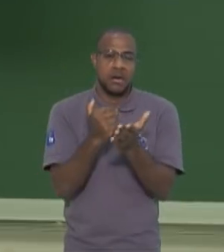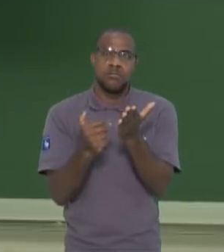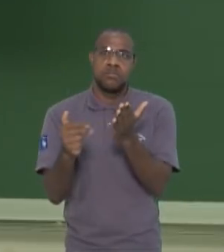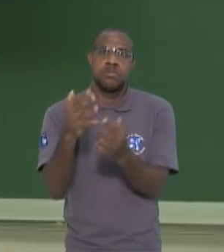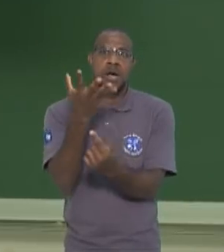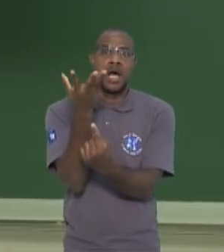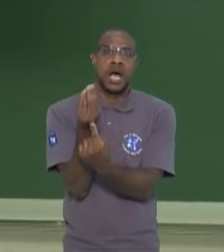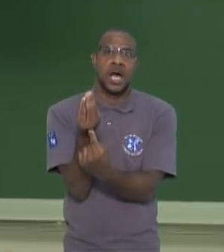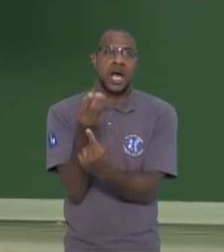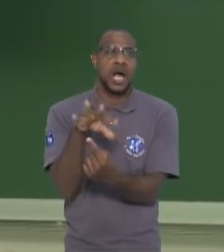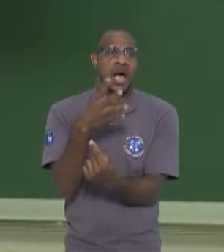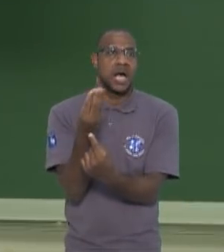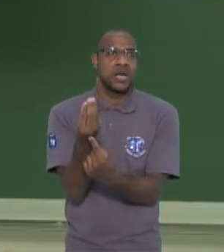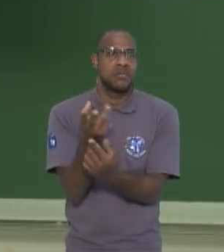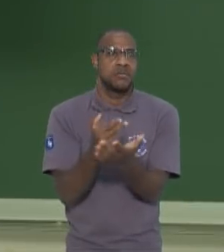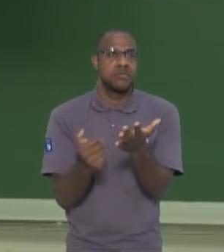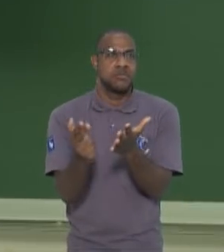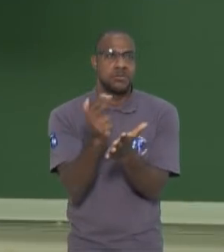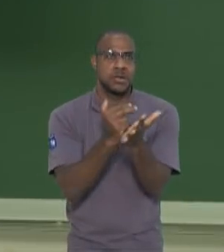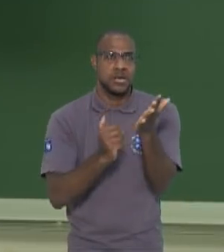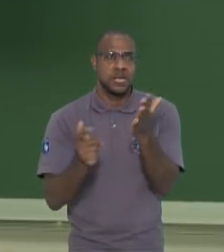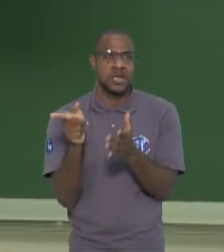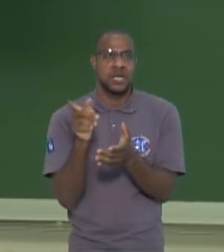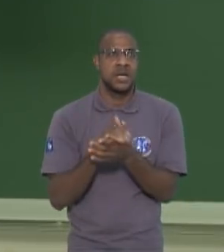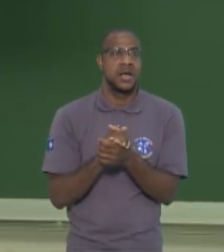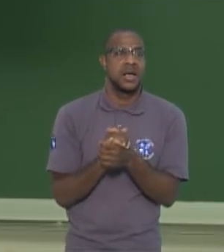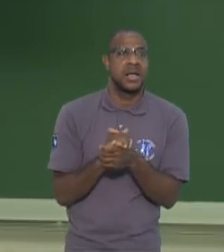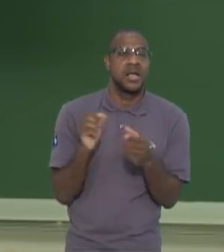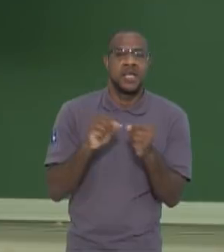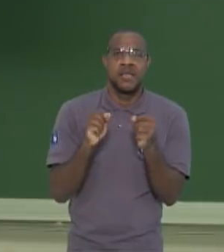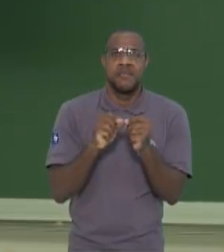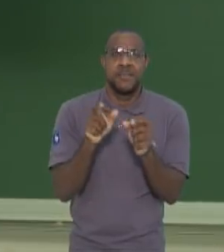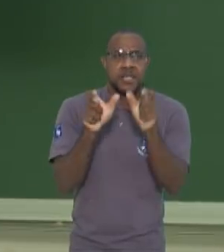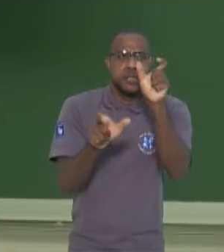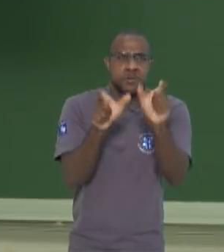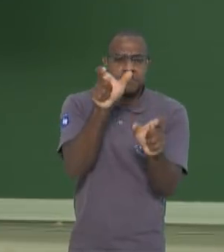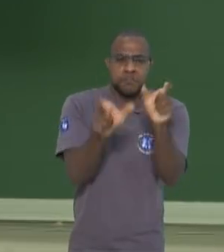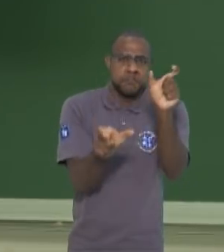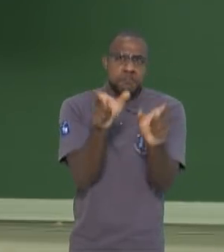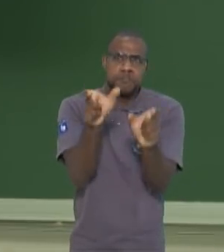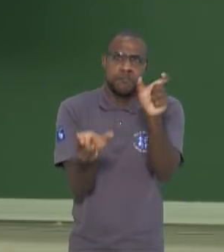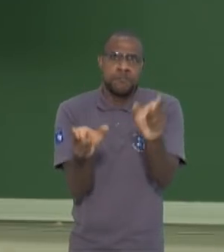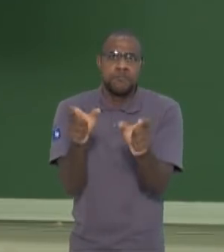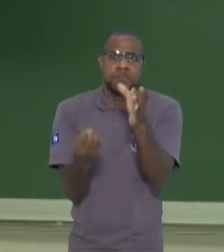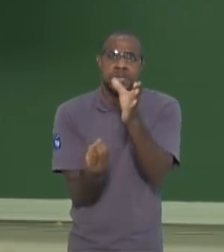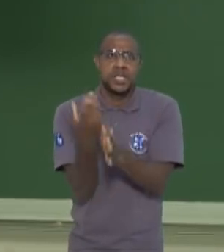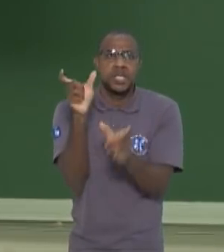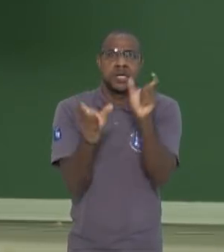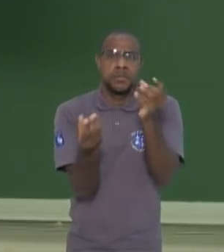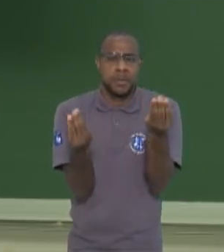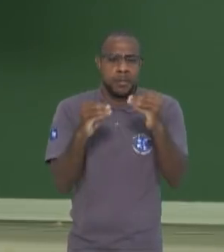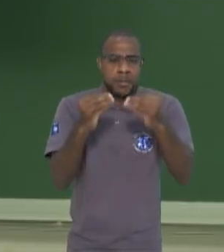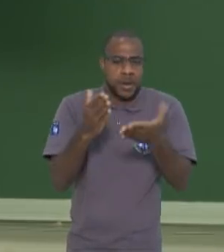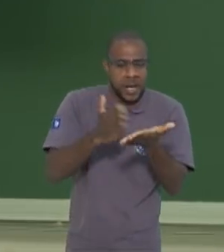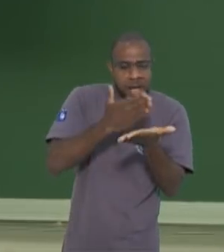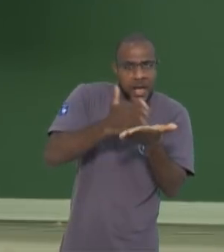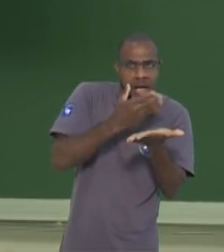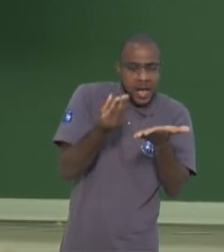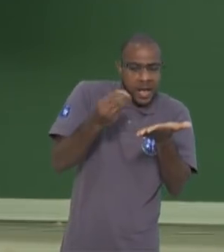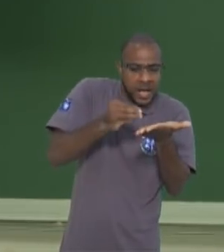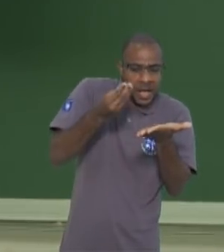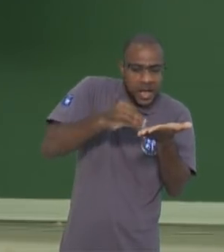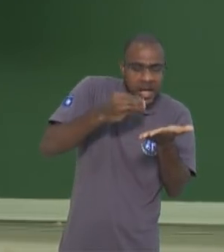um designer de personagens para ser colocados numa revista. Isso alcançou um